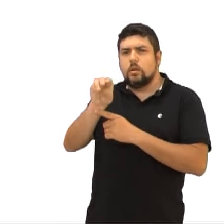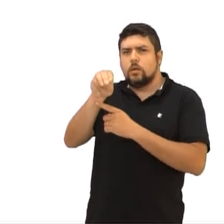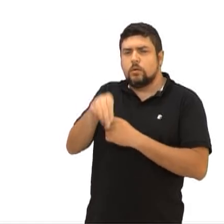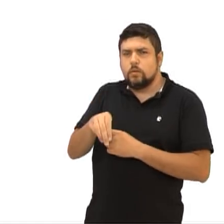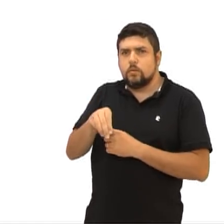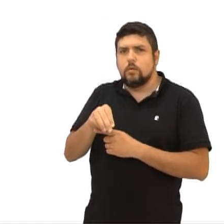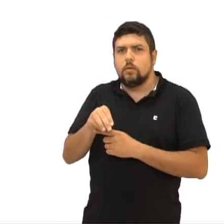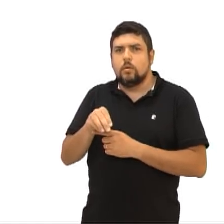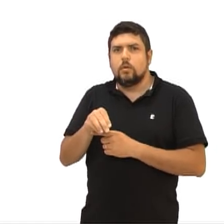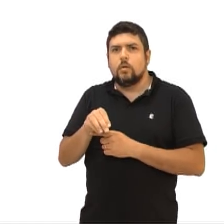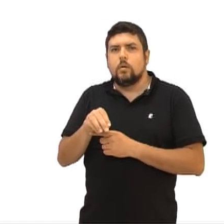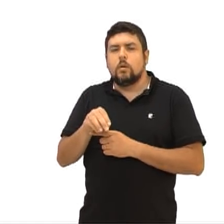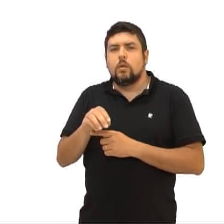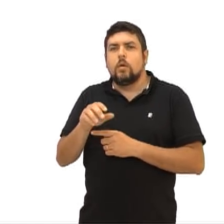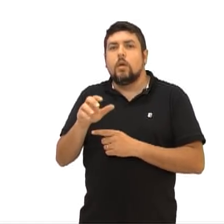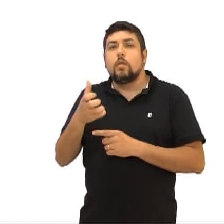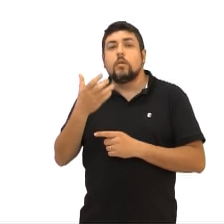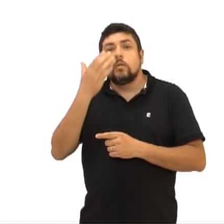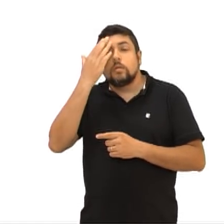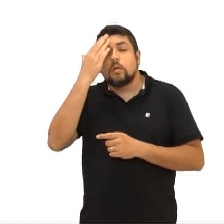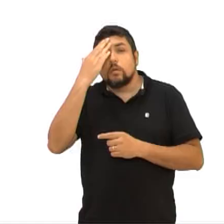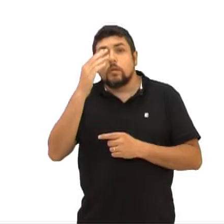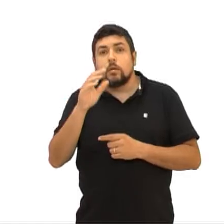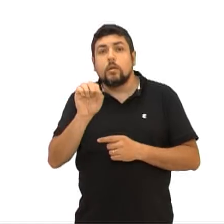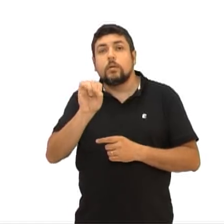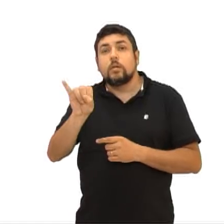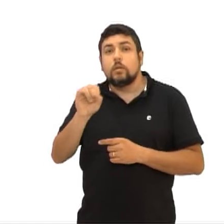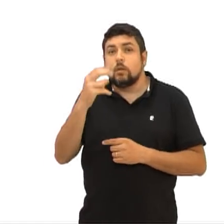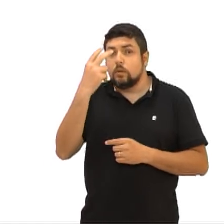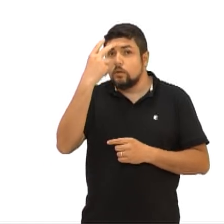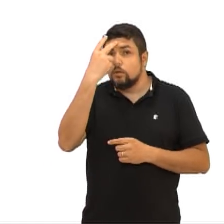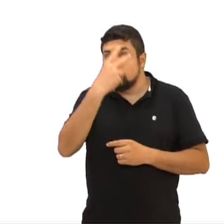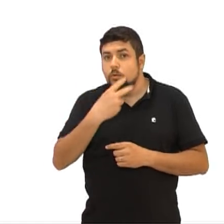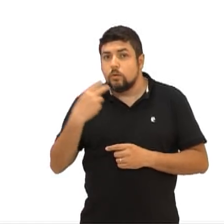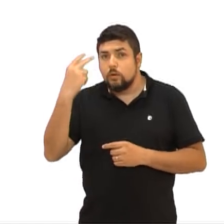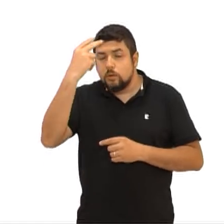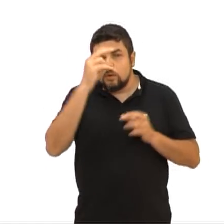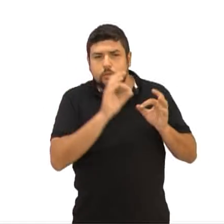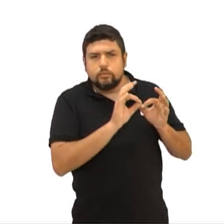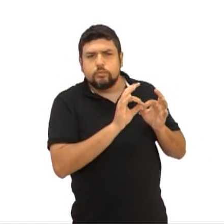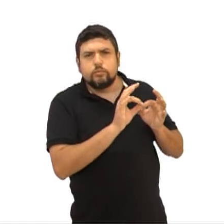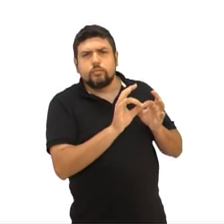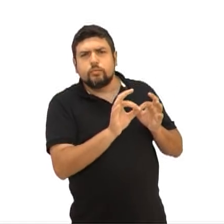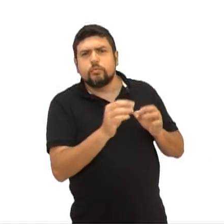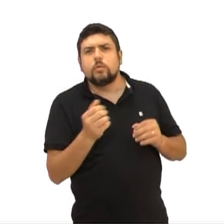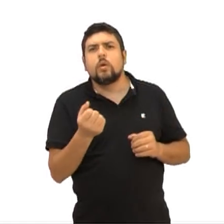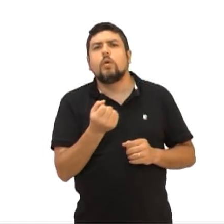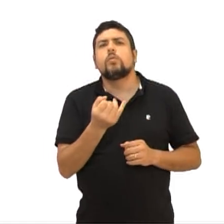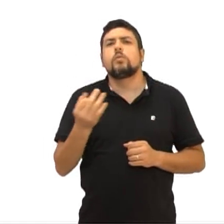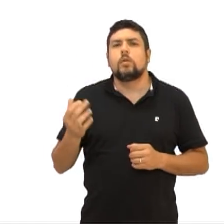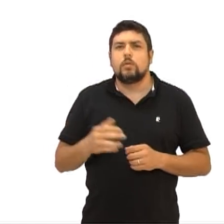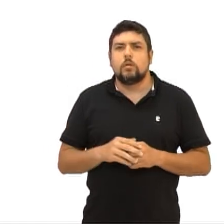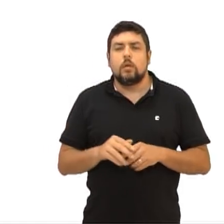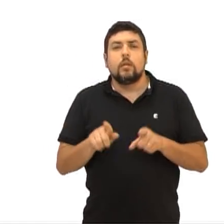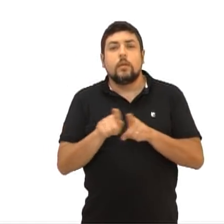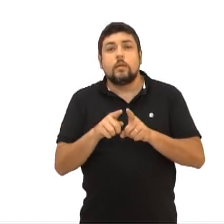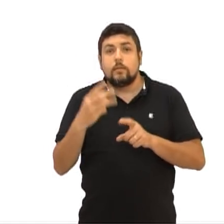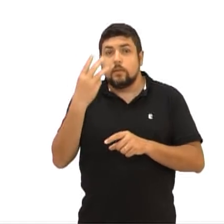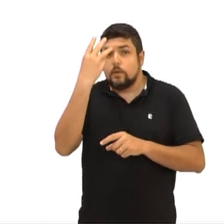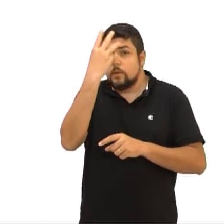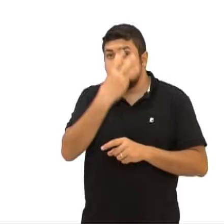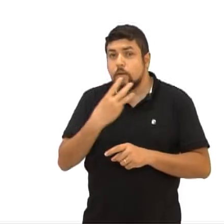quantos quilômetros ele vai percorrer em 2 horas e em 3 horas. Ele quer saber de